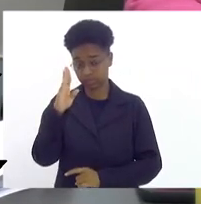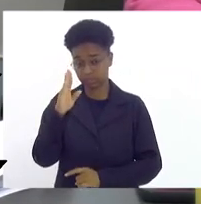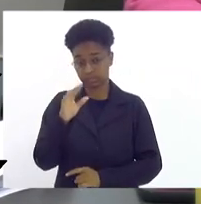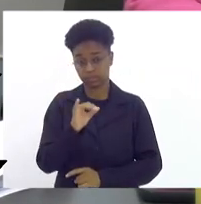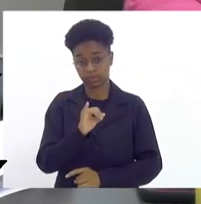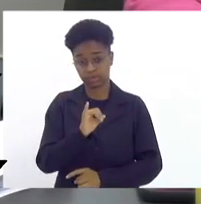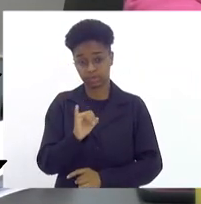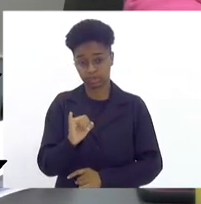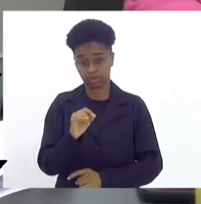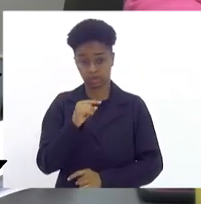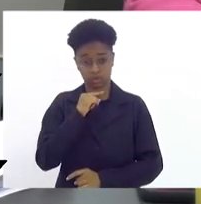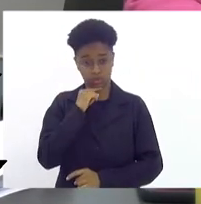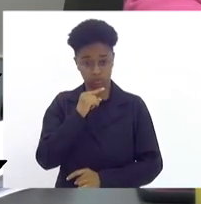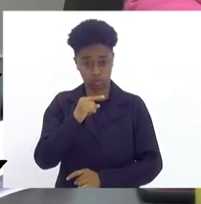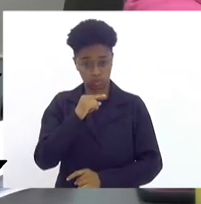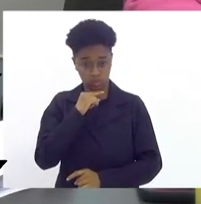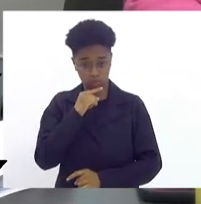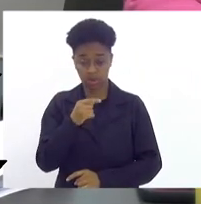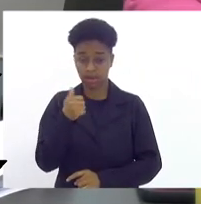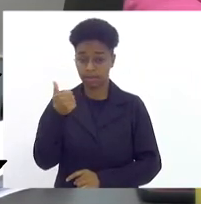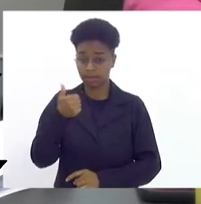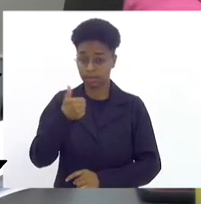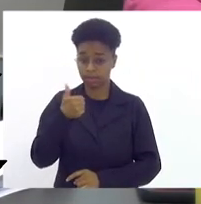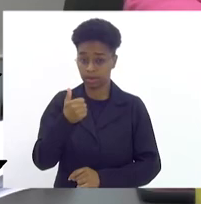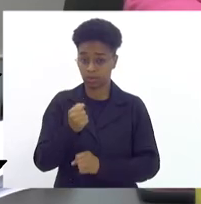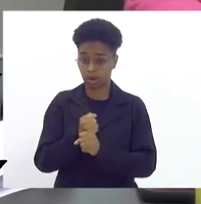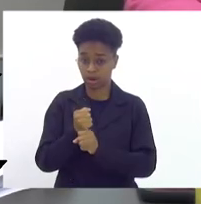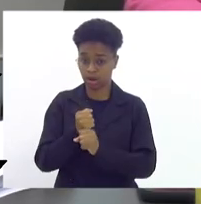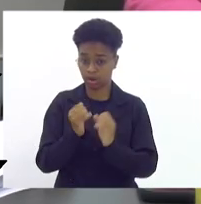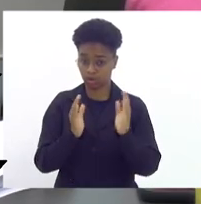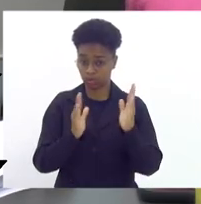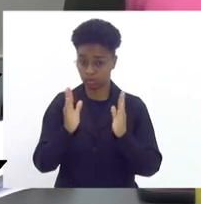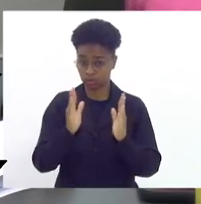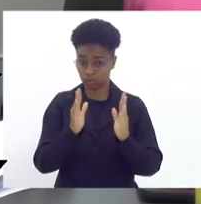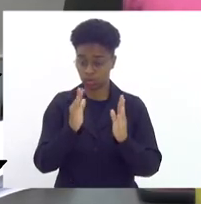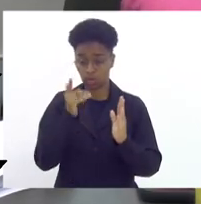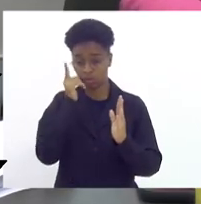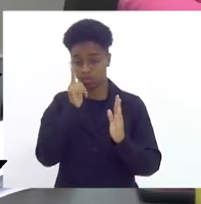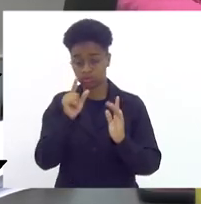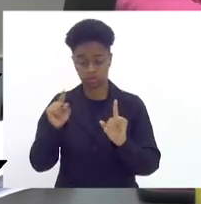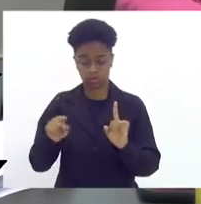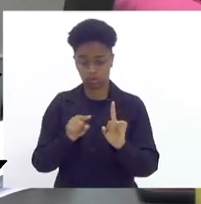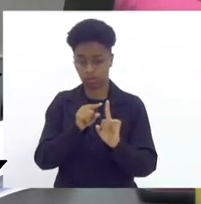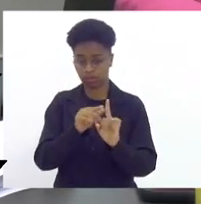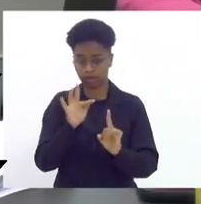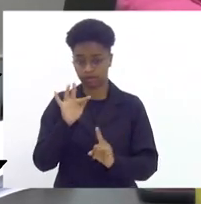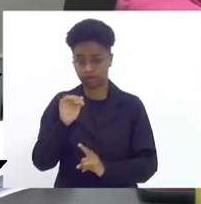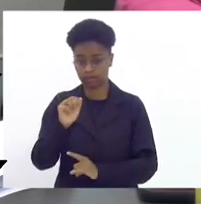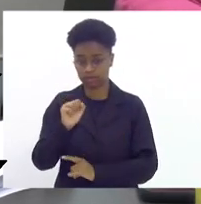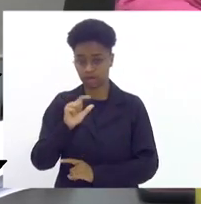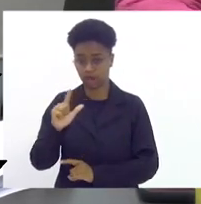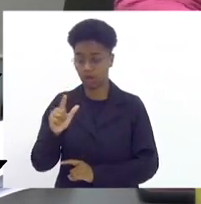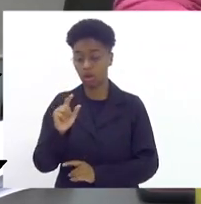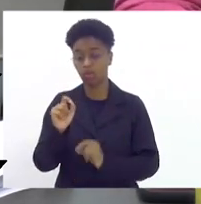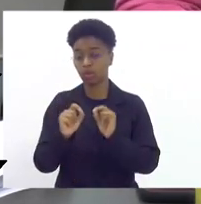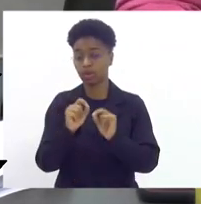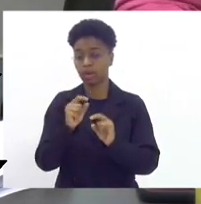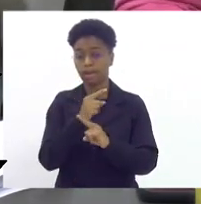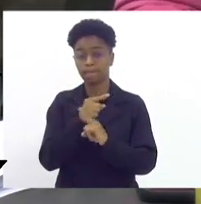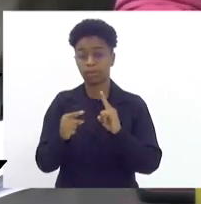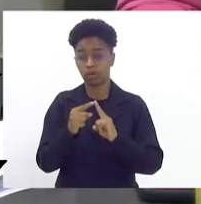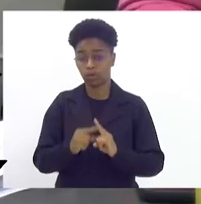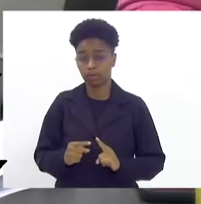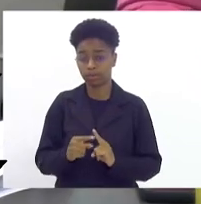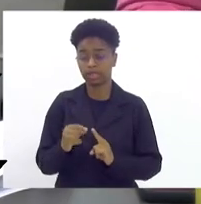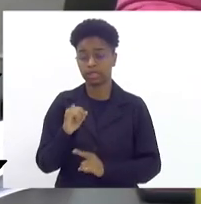se não conseguir no primeiro ano contemplar as metas fiscais, é a proibição dos incentivos